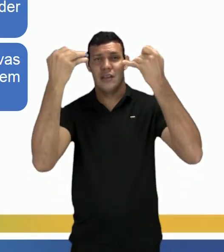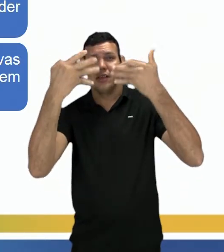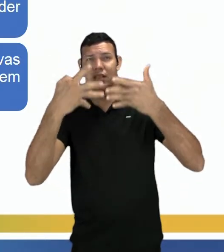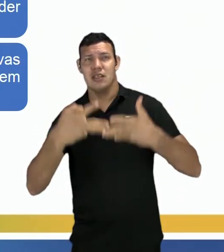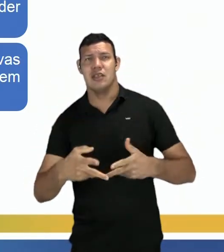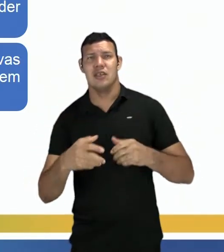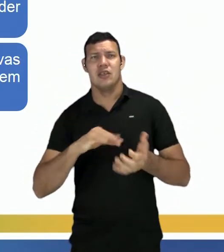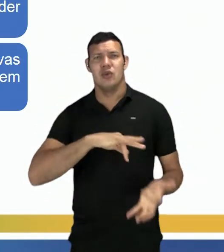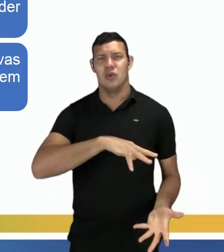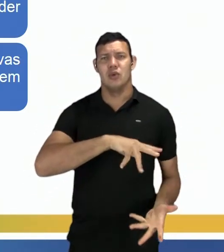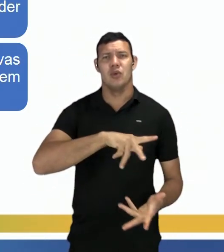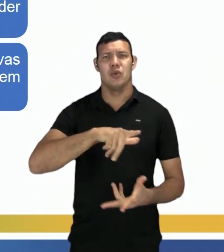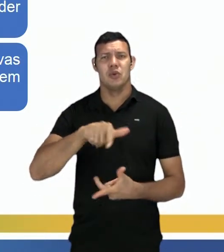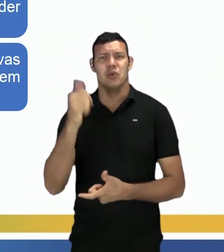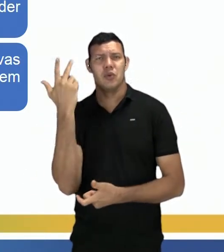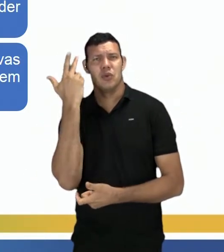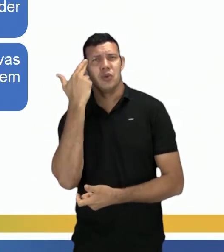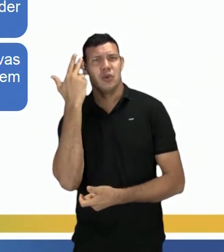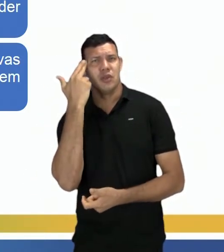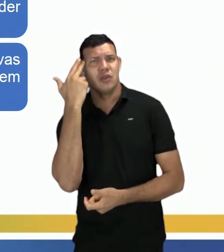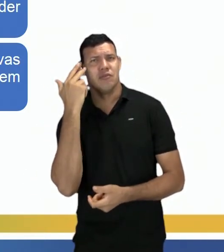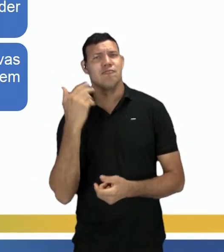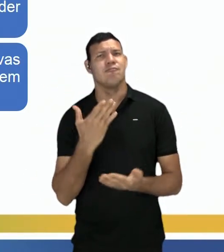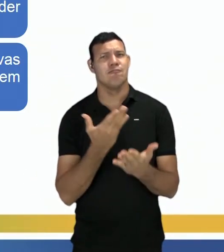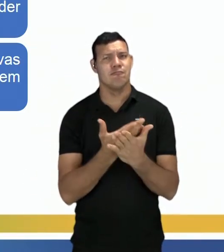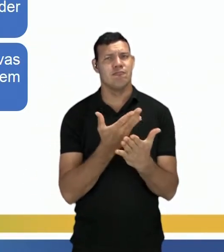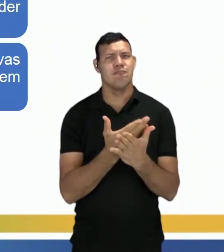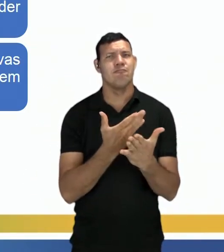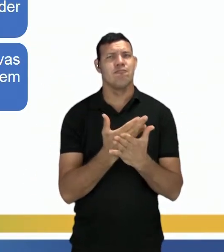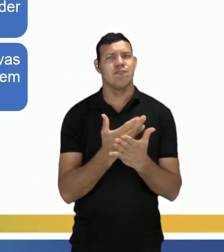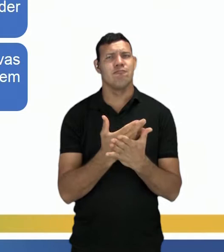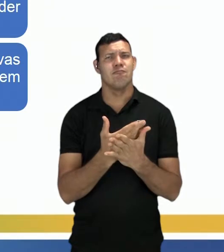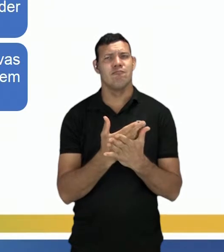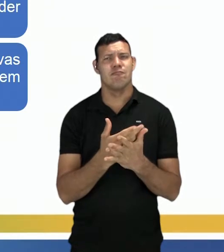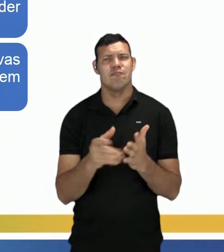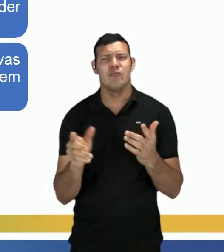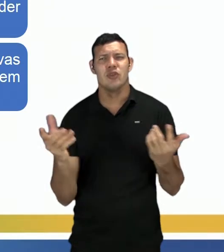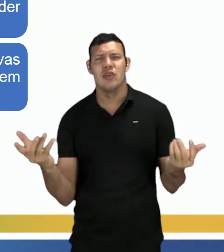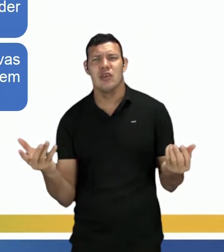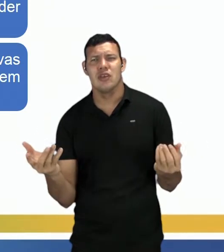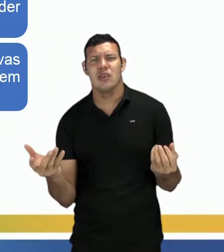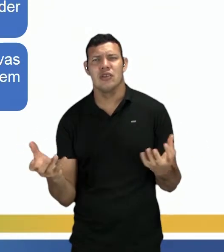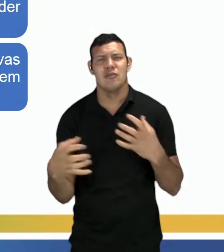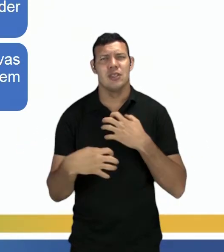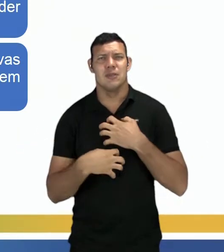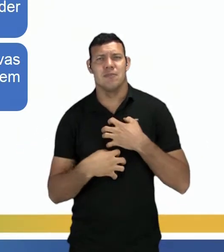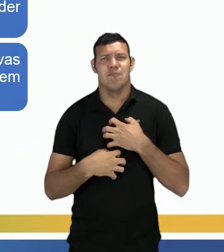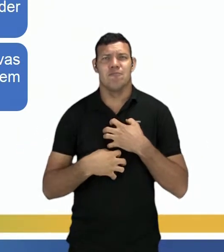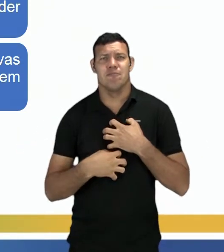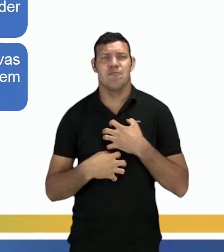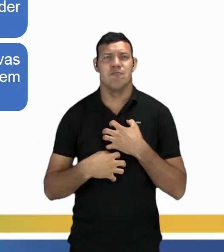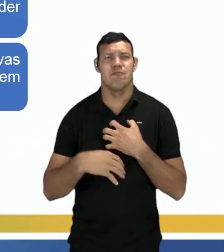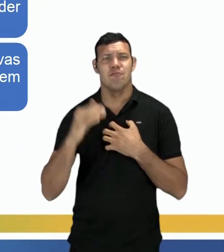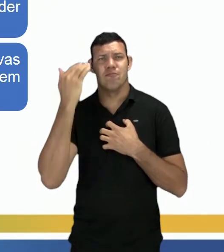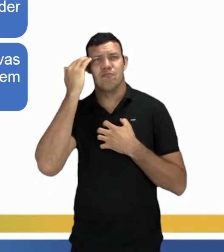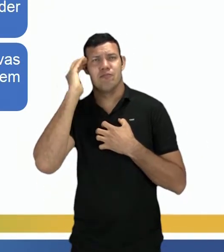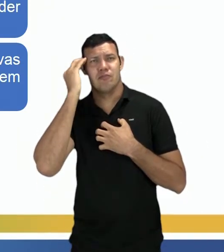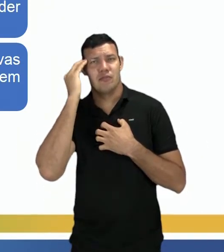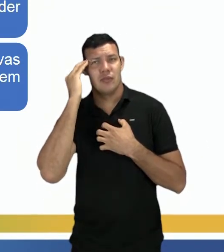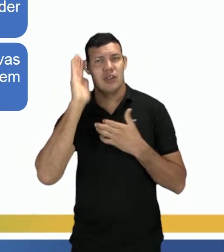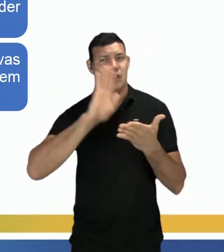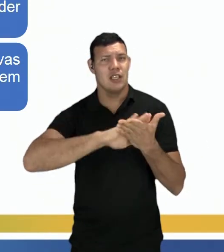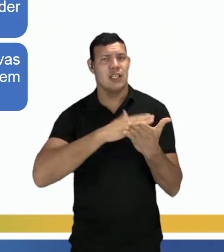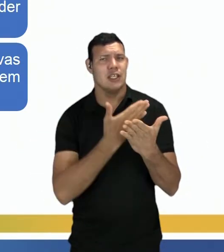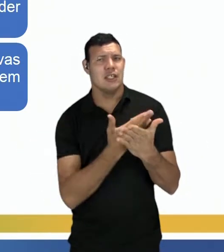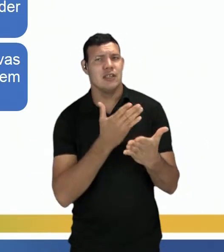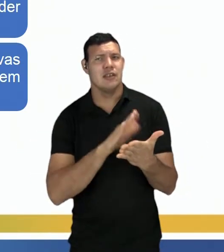e interpretar a realidade. Veja bem, assim não há um consenso, pronto, uma definição única para a ciência, inclusive em nossos